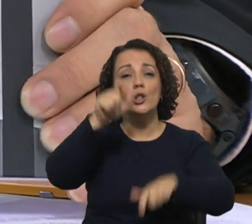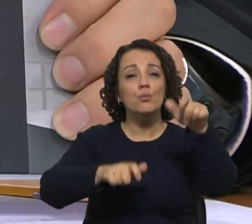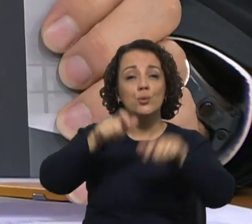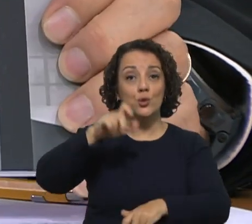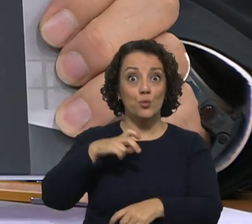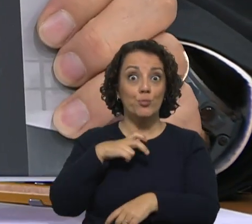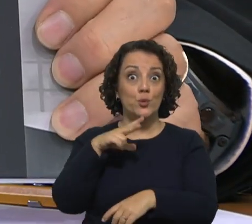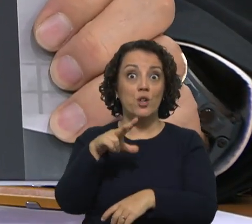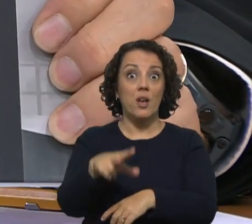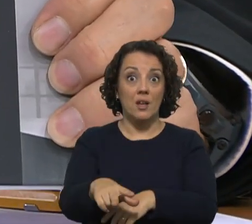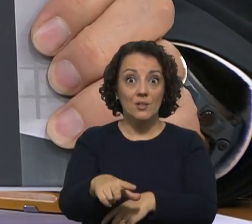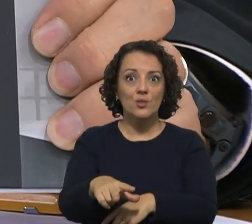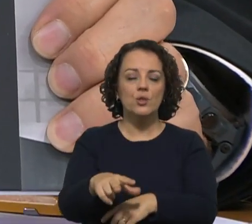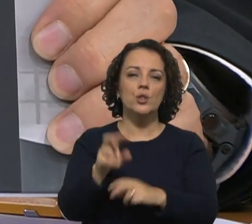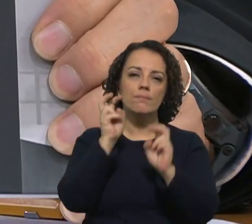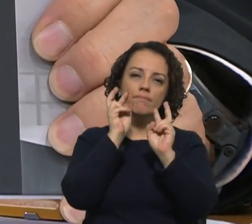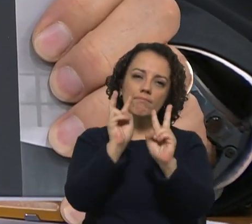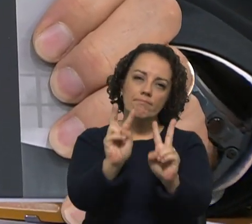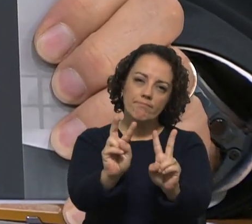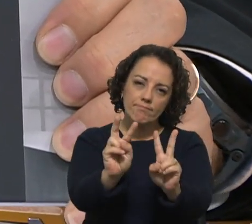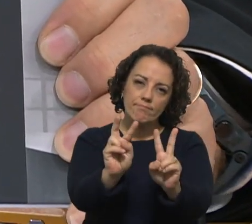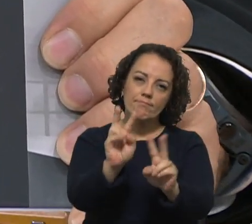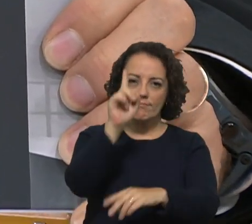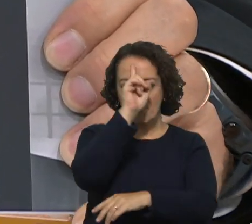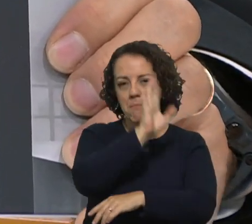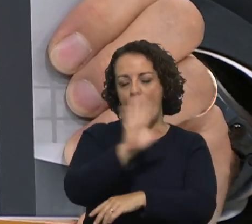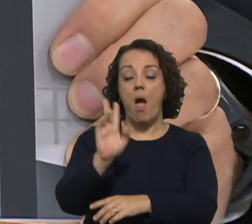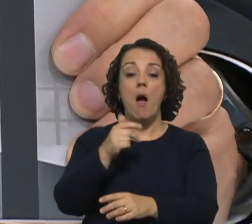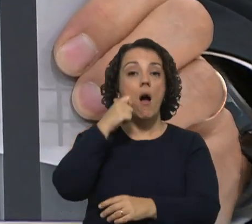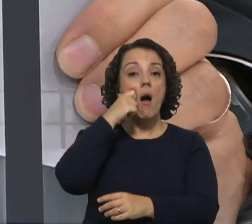o que ali estava a acontecer por esses dias, não podendo estar